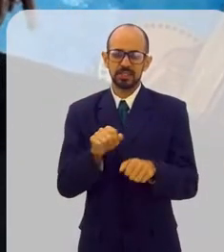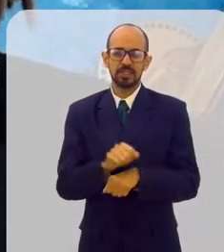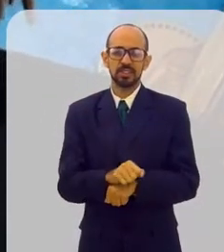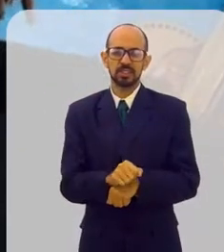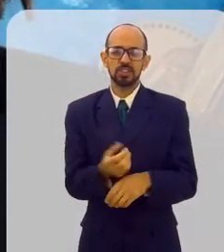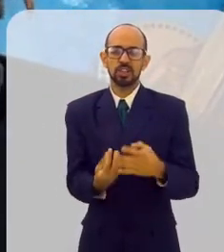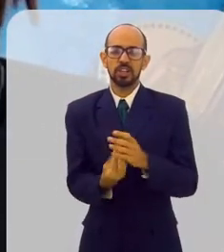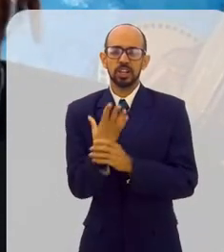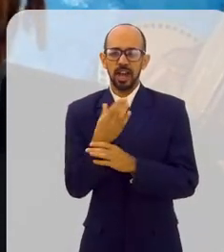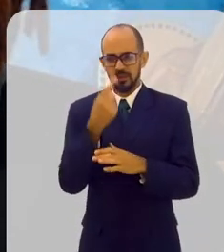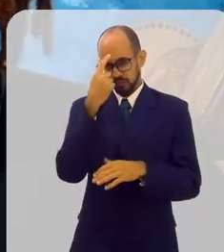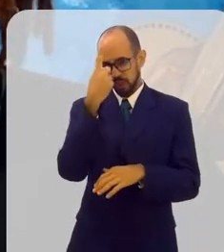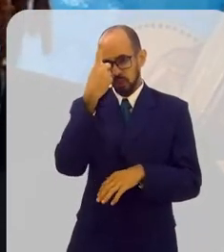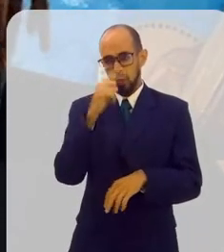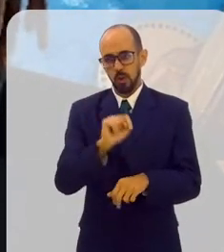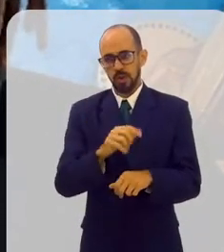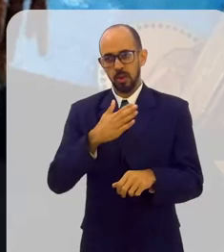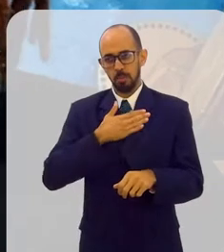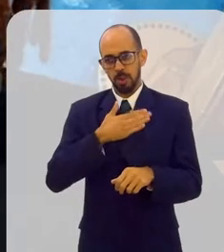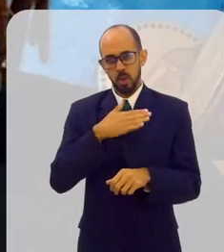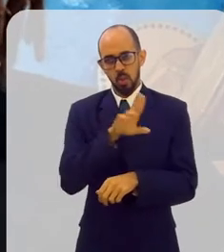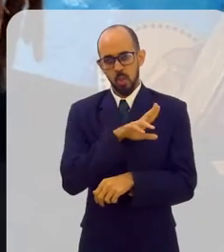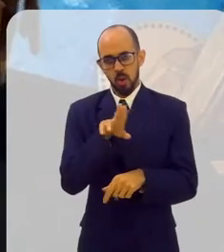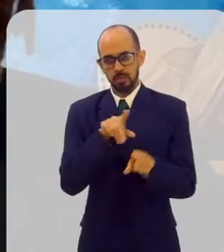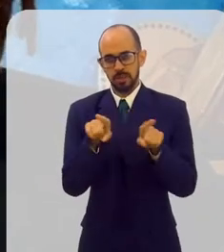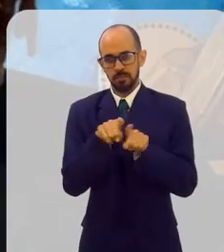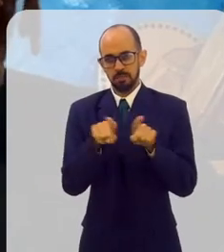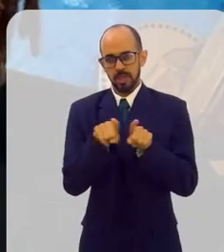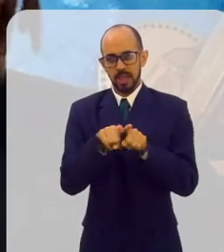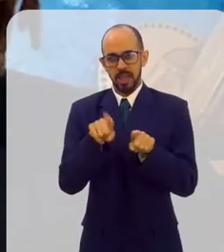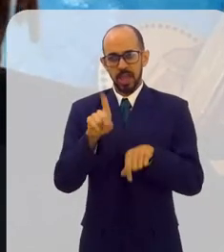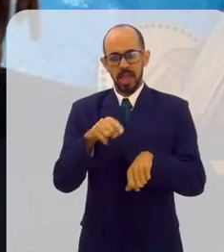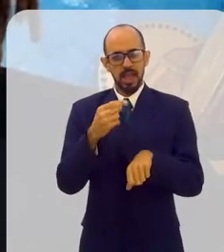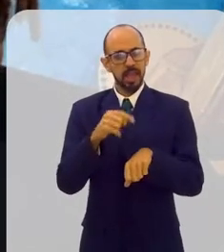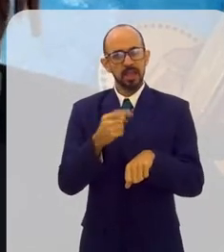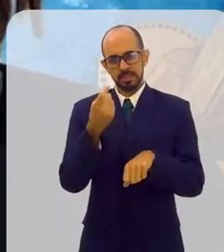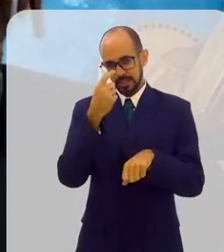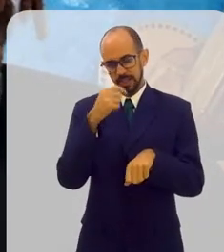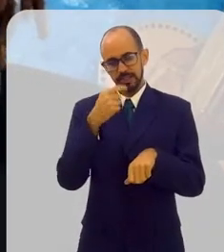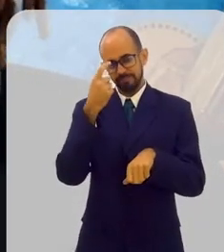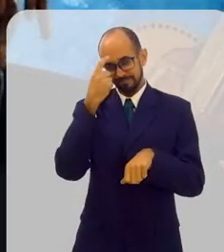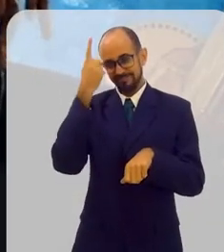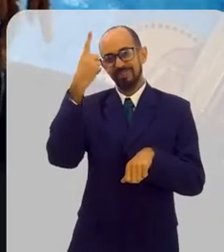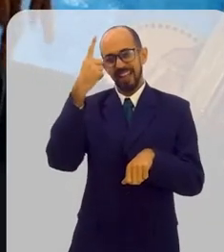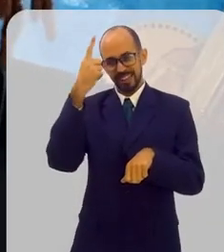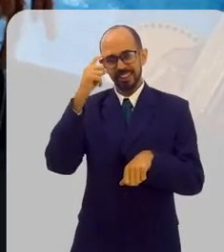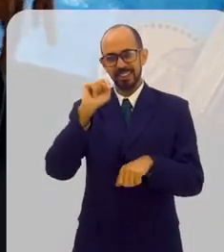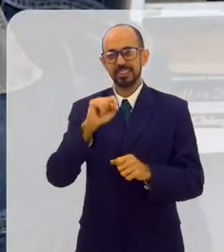liberdade de criar. Então, até meu nome já vem num lugar de exercitar um lugar da criação, né?